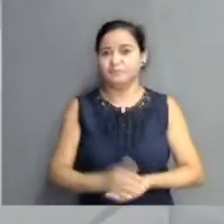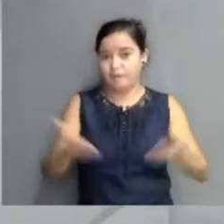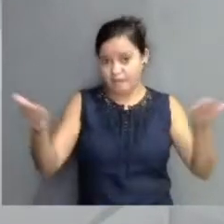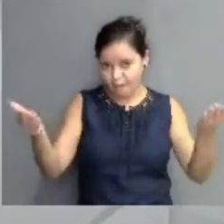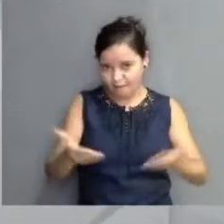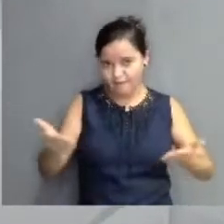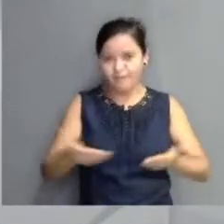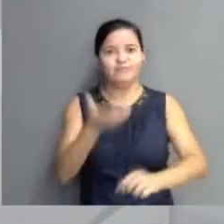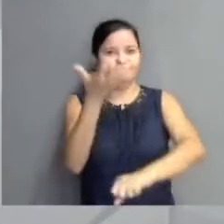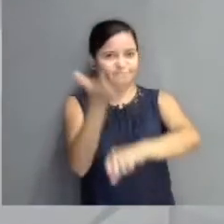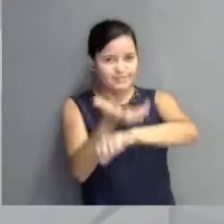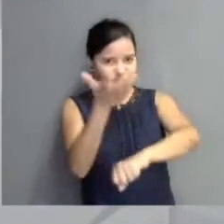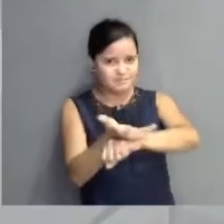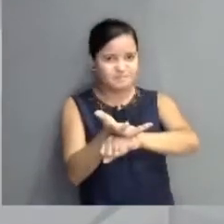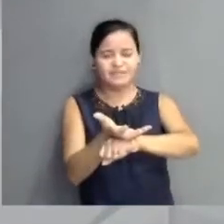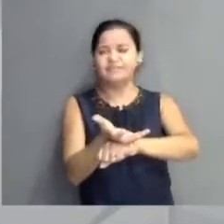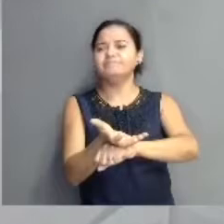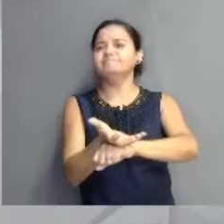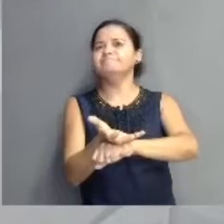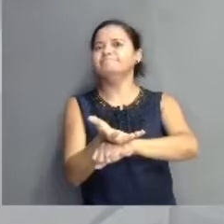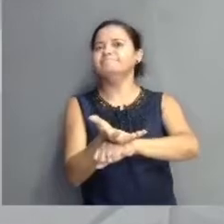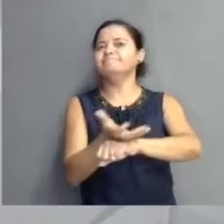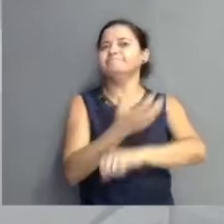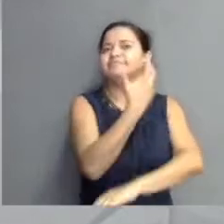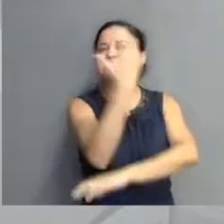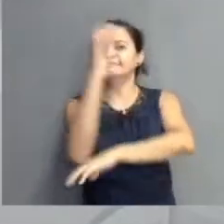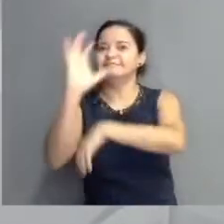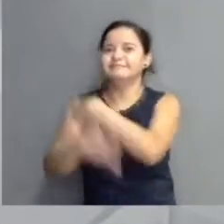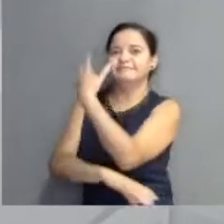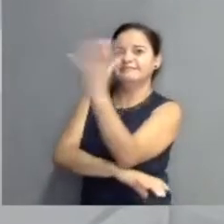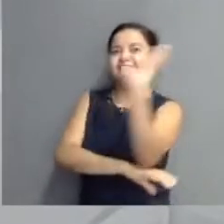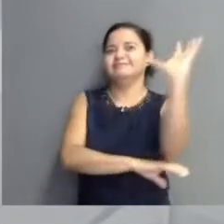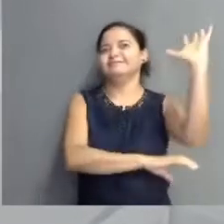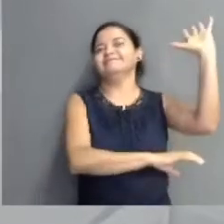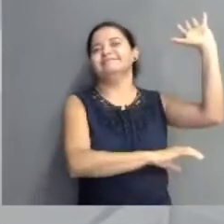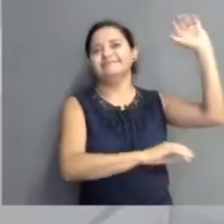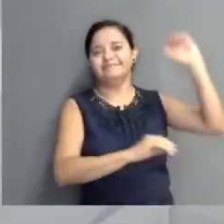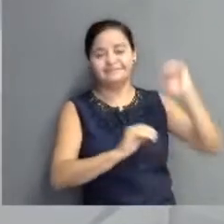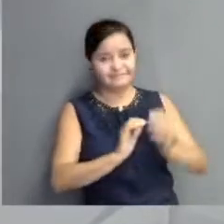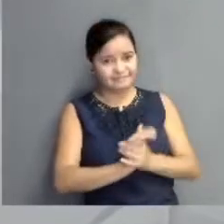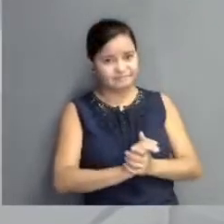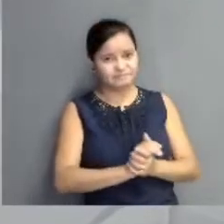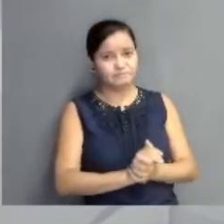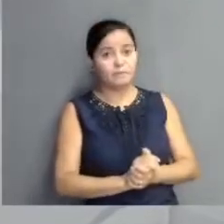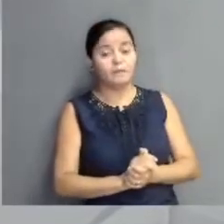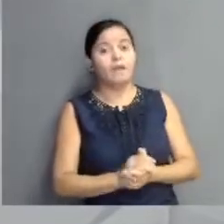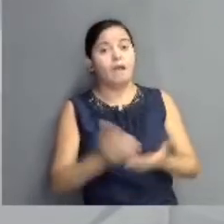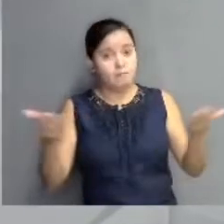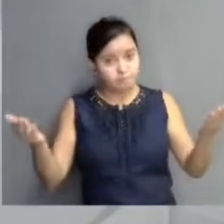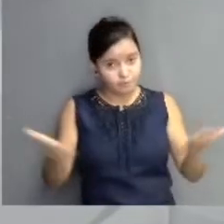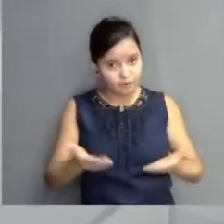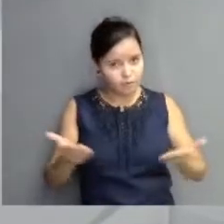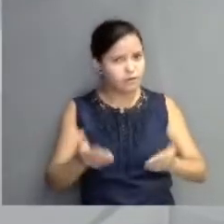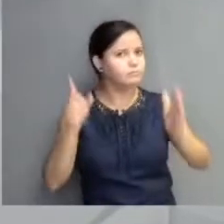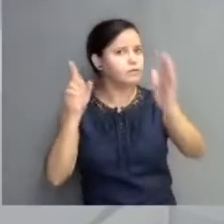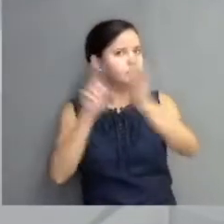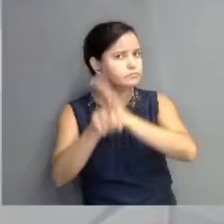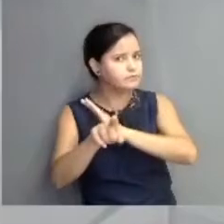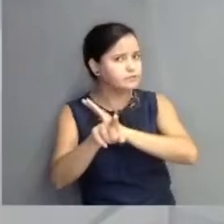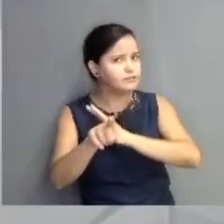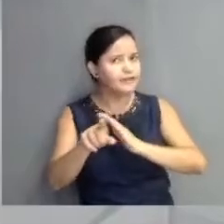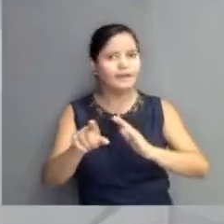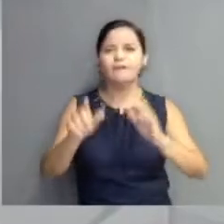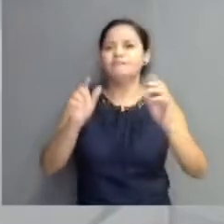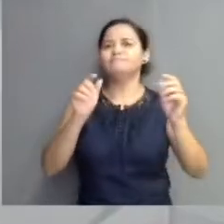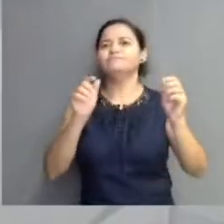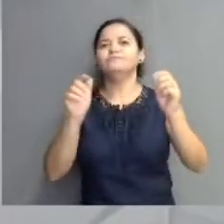de Ciências da Natureza. Mas antes de qualquer movimento, antes de qualquer gasto de energia, vamos fazer aquela perguntinha básica,